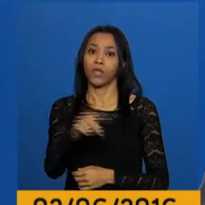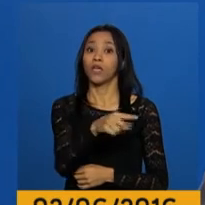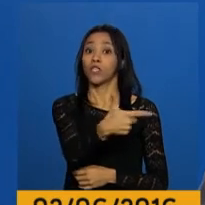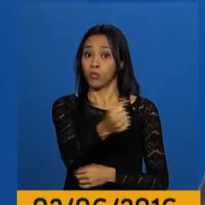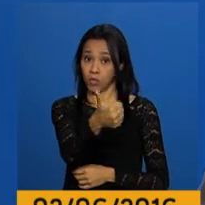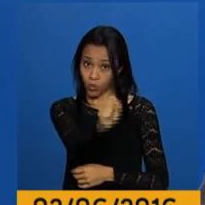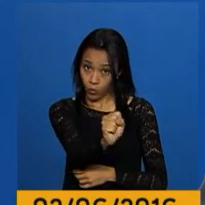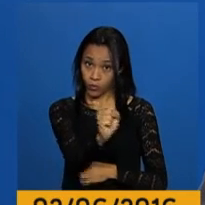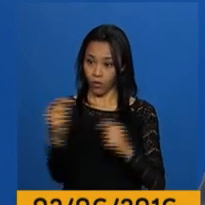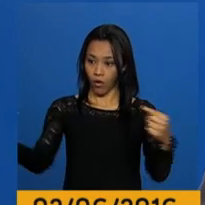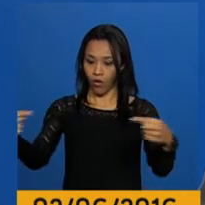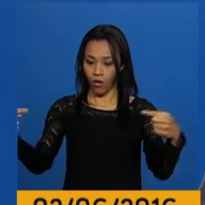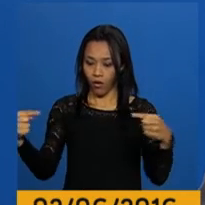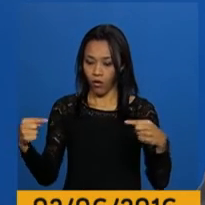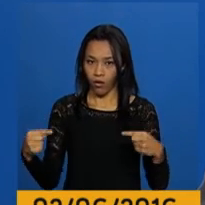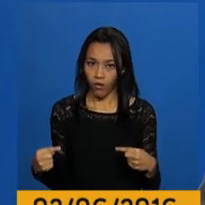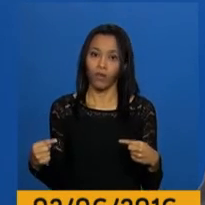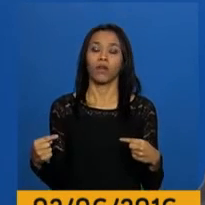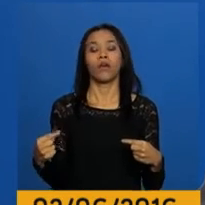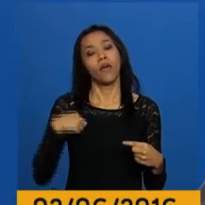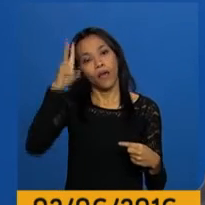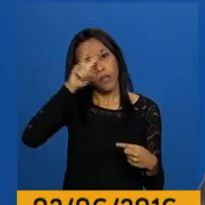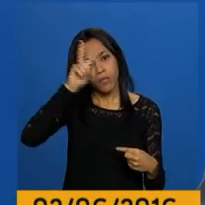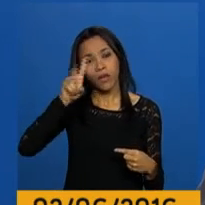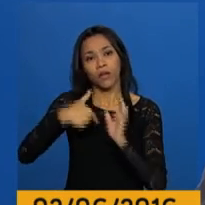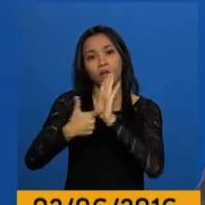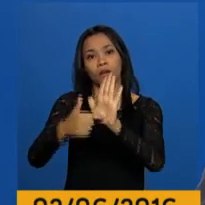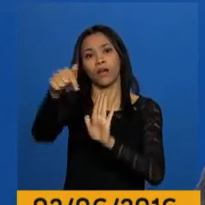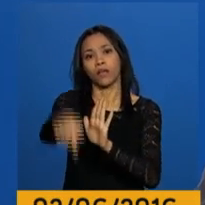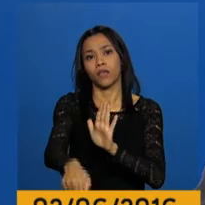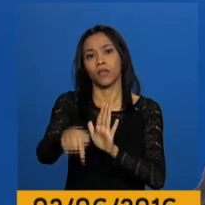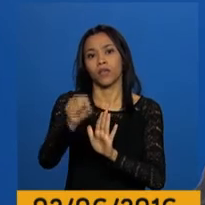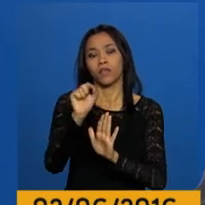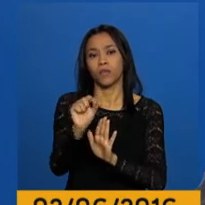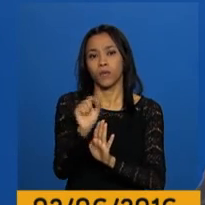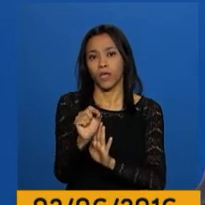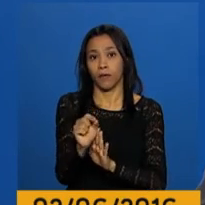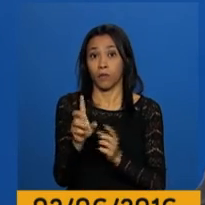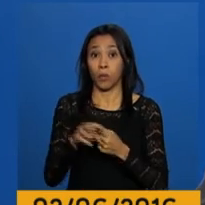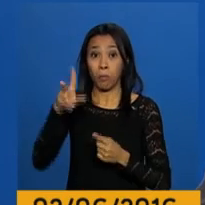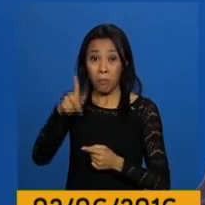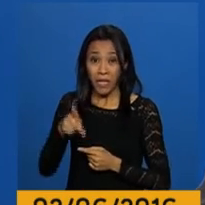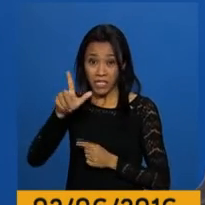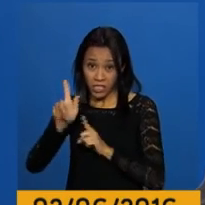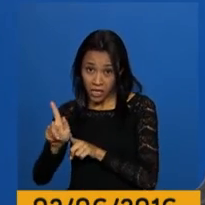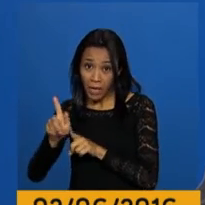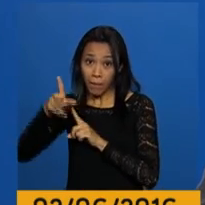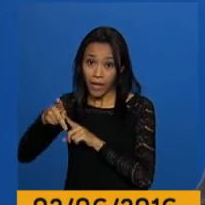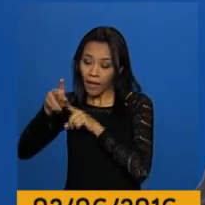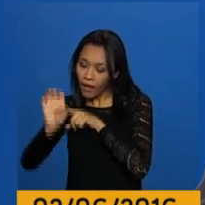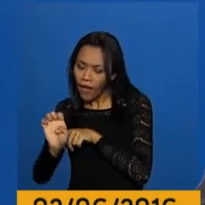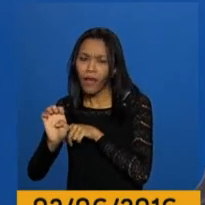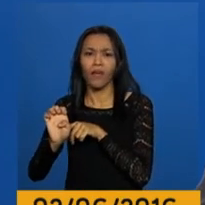2018. Aqui, lembrando, importante frisar que a carreira do PGPE, que é a carreira